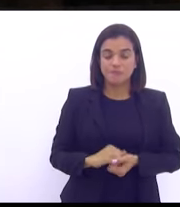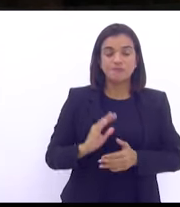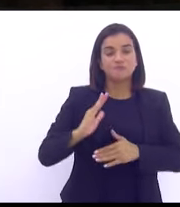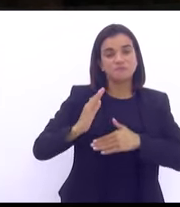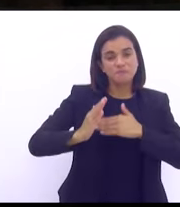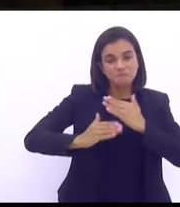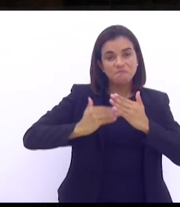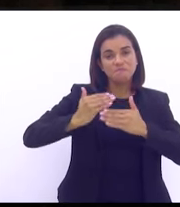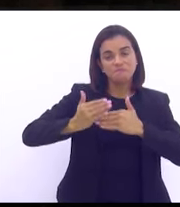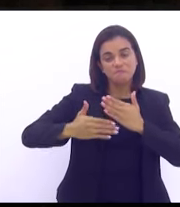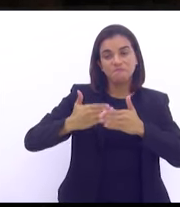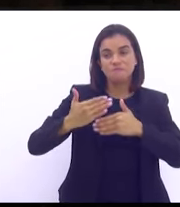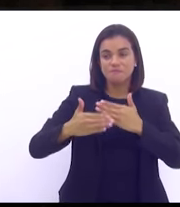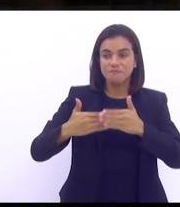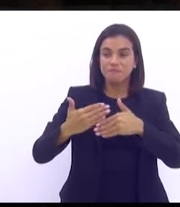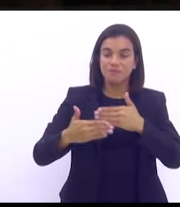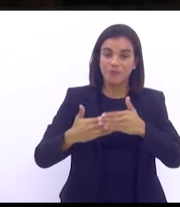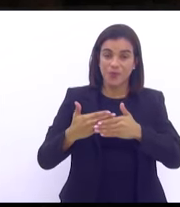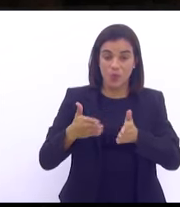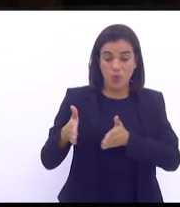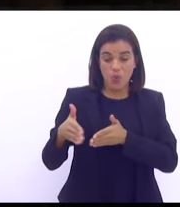Depois, com o Guandu,